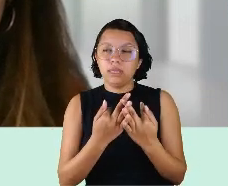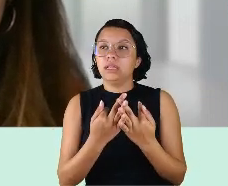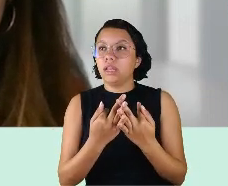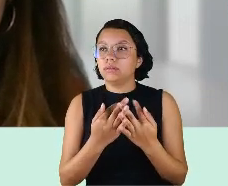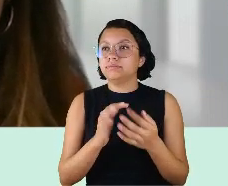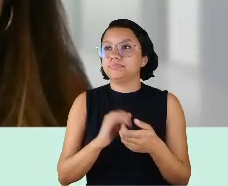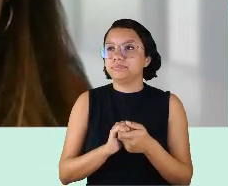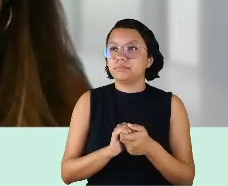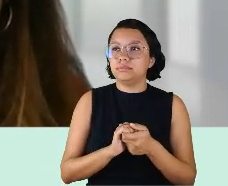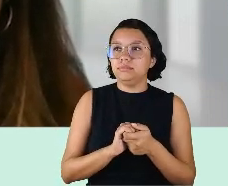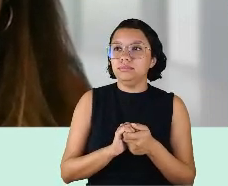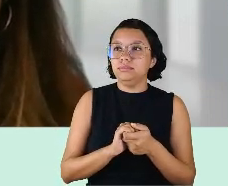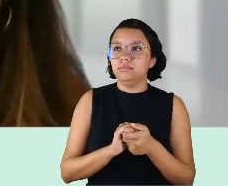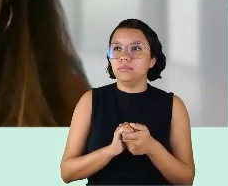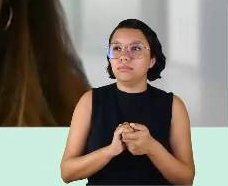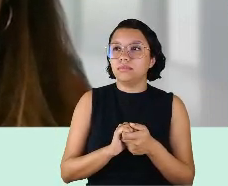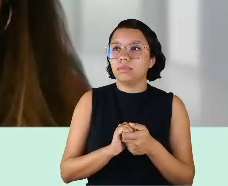eu